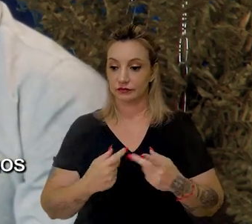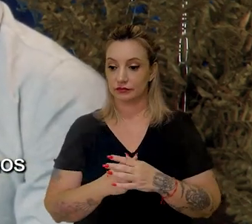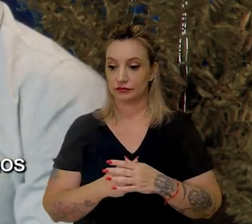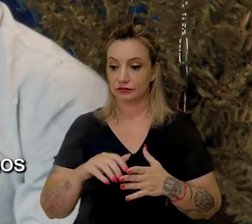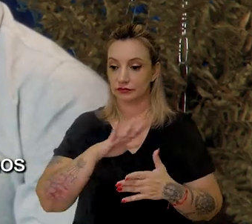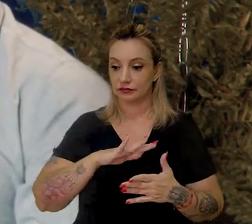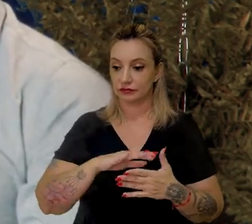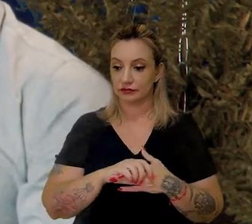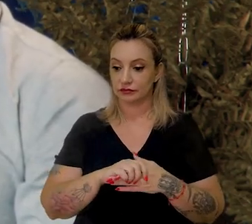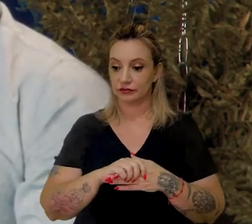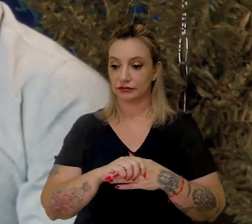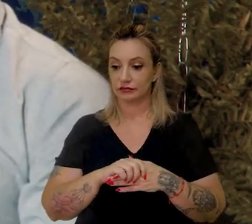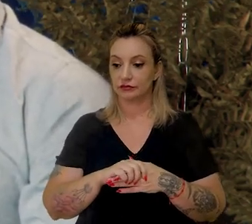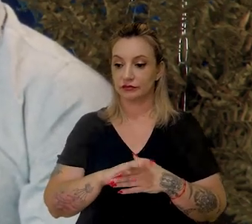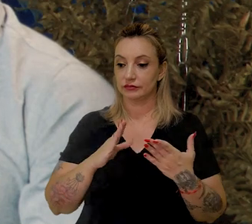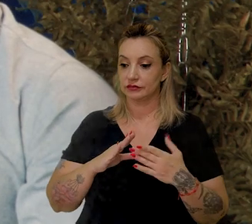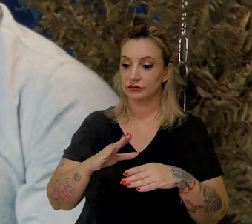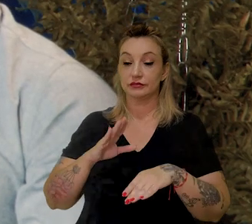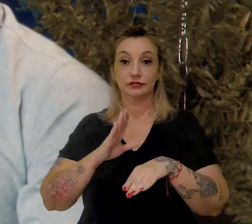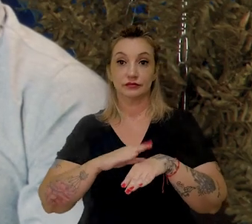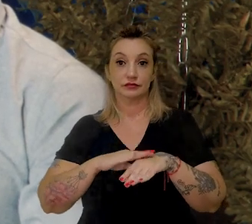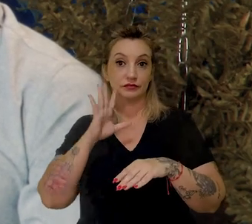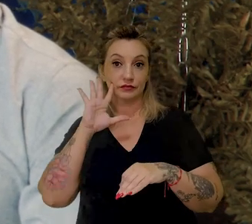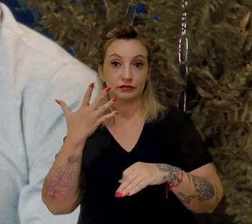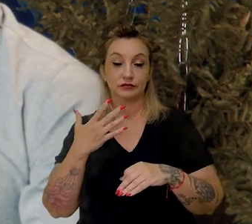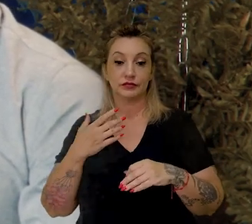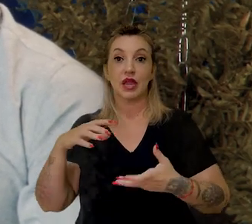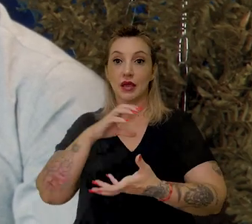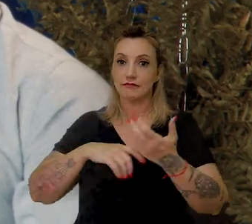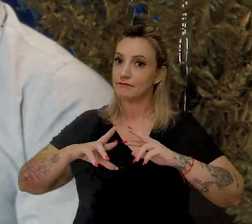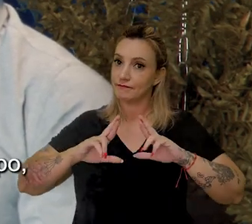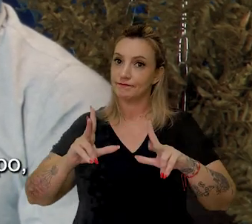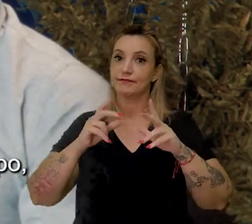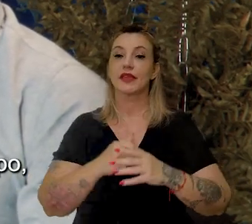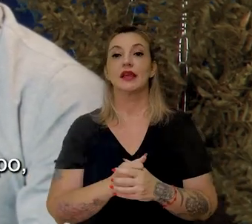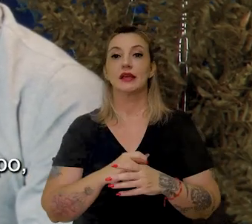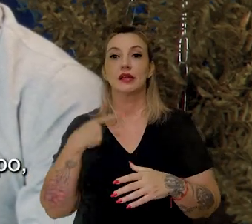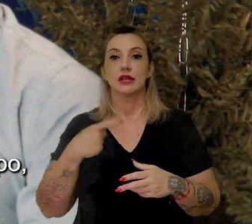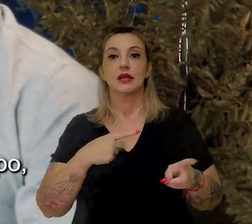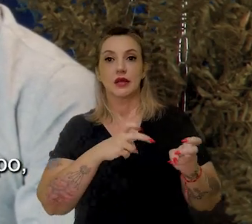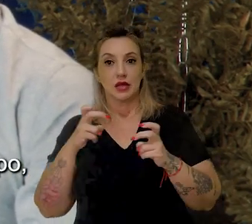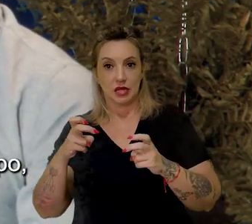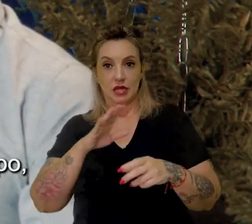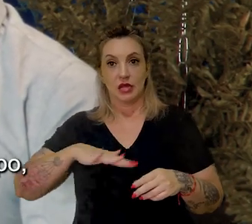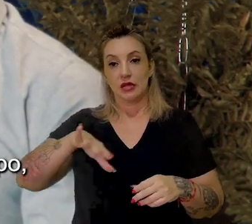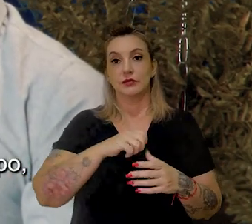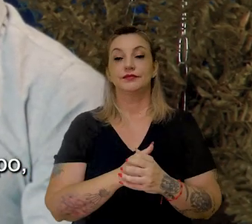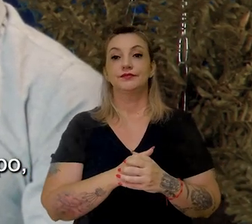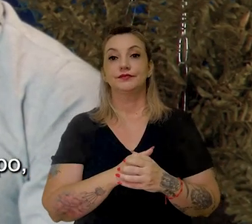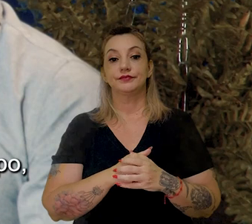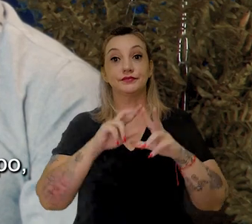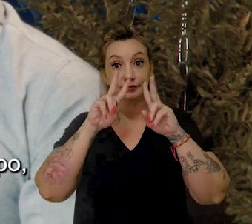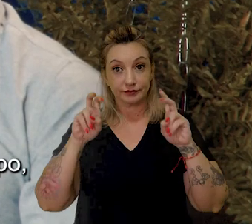âmbito do setor Empresarial mas o que vem acontecendo Eu acho que a grande revolução eh que a gente tem observado nesse campo é que